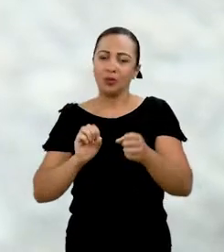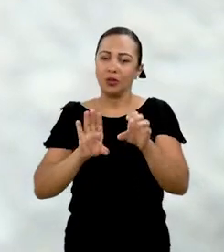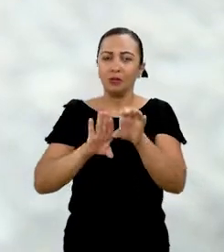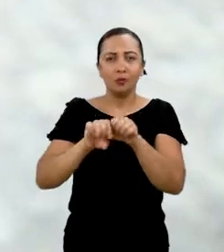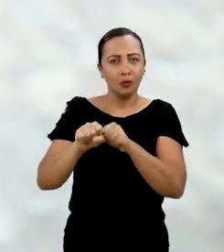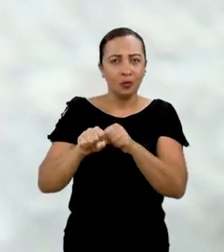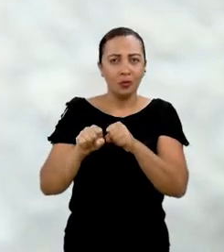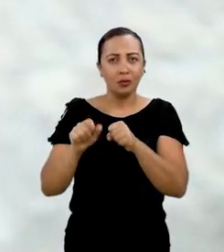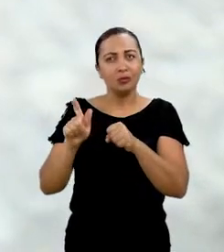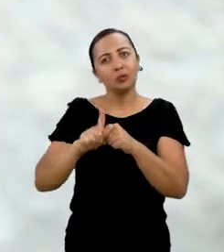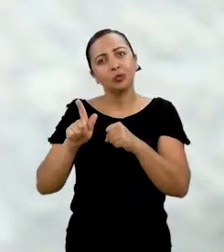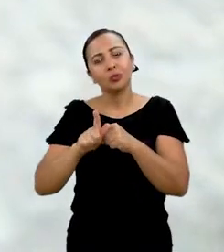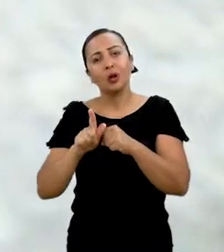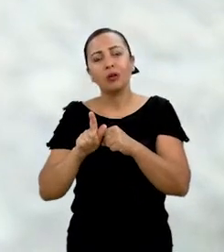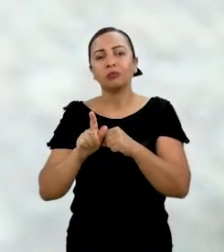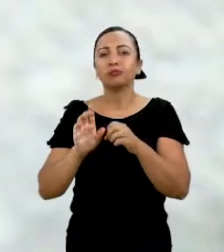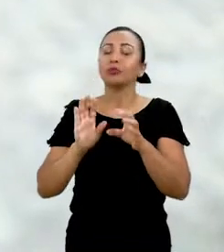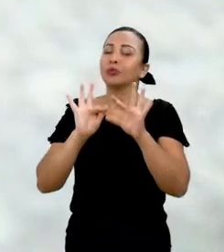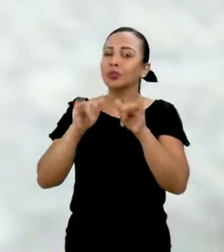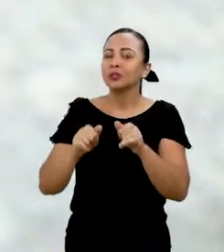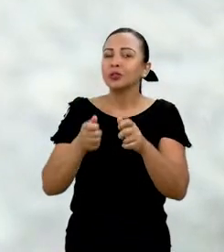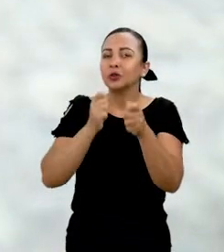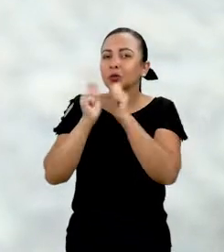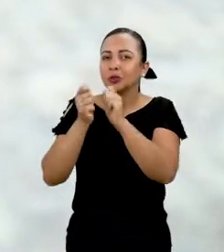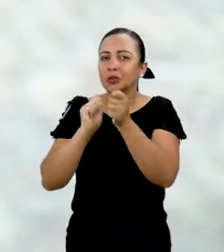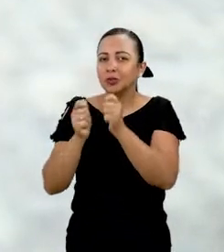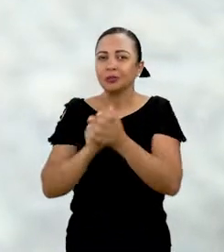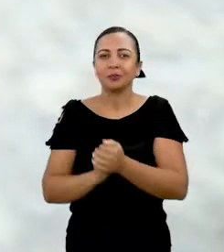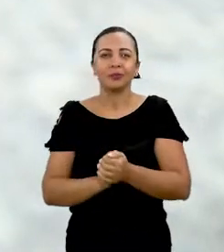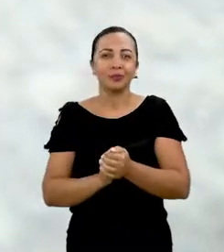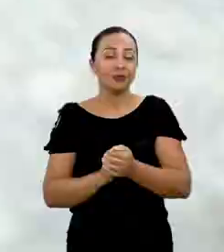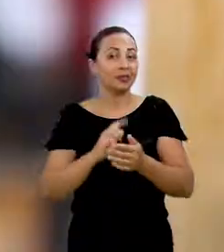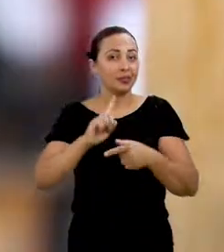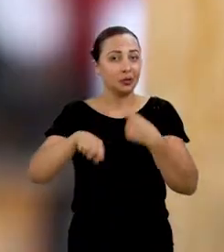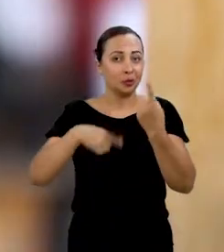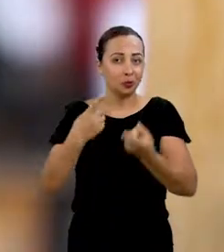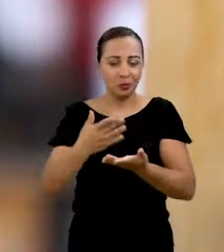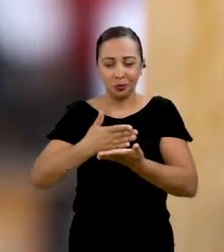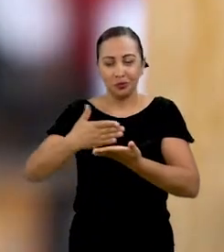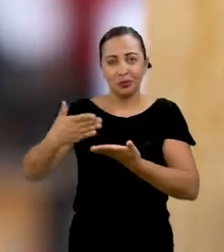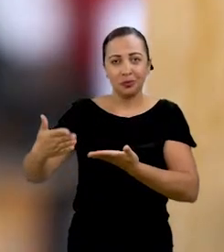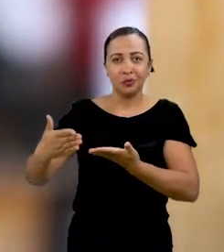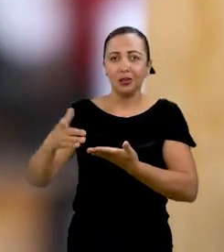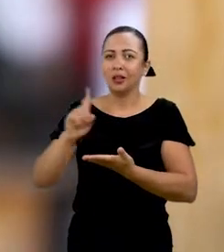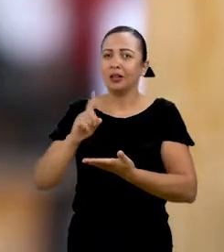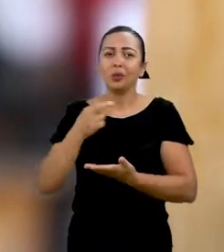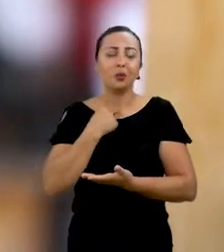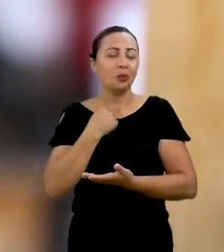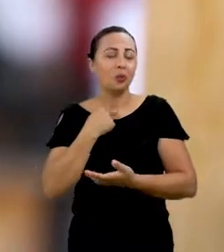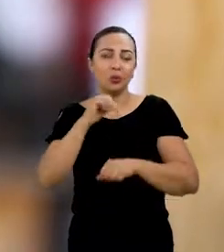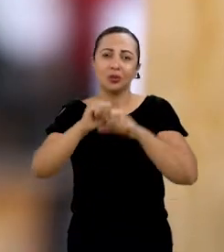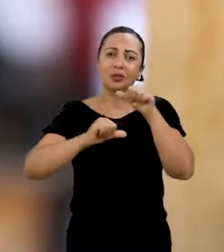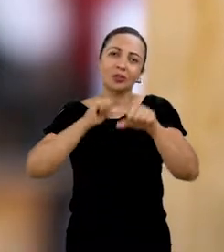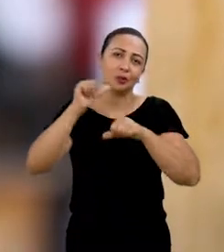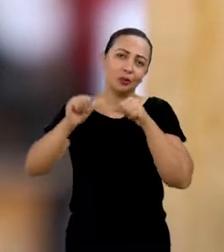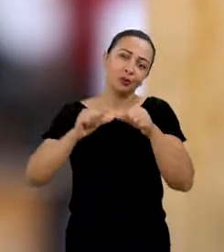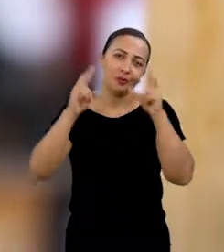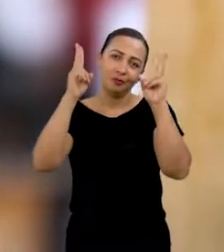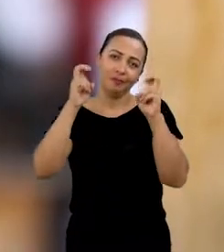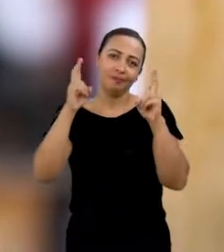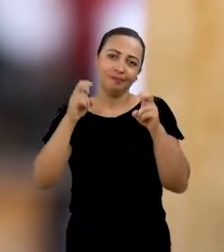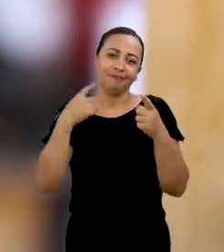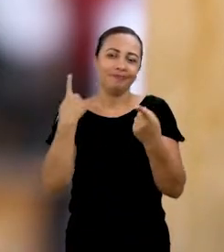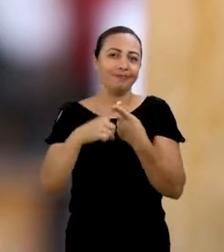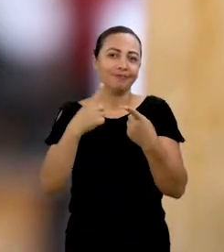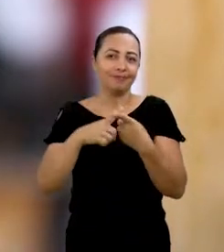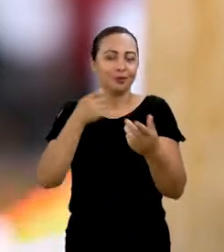na graduação, na conclusão do curso de jornalismo, da graduação. A partir daí, eu não pude desenvolver, né,